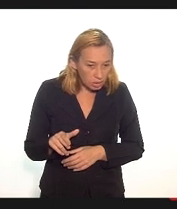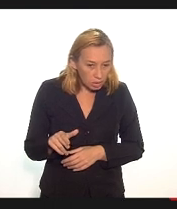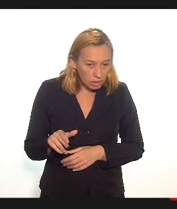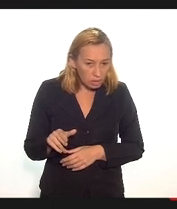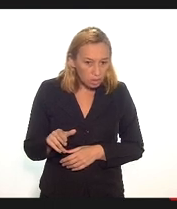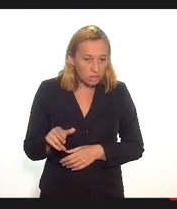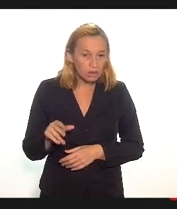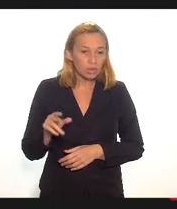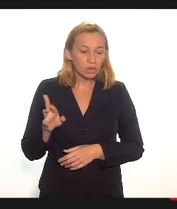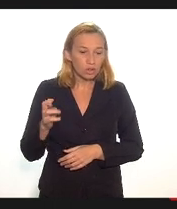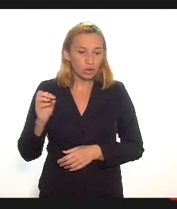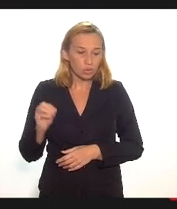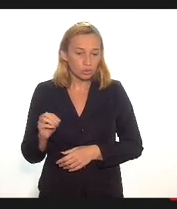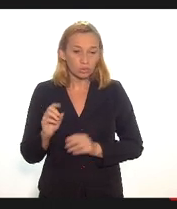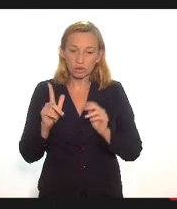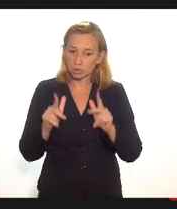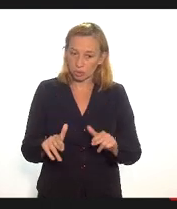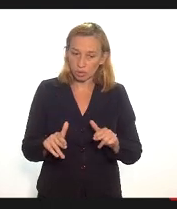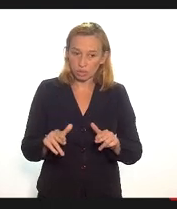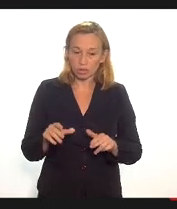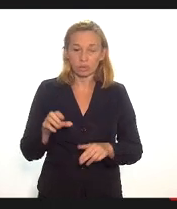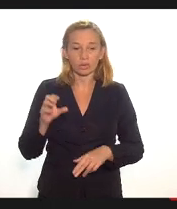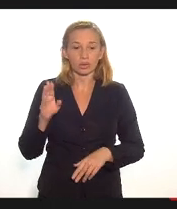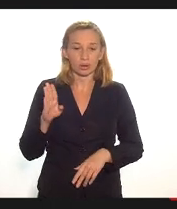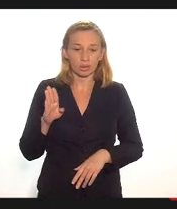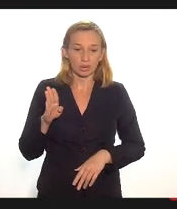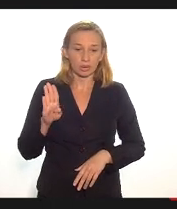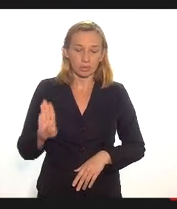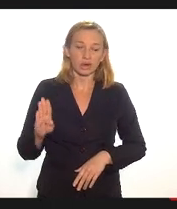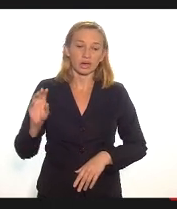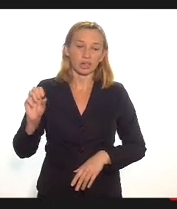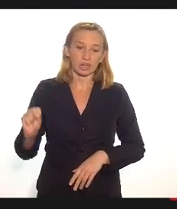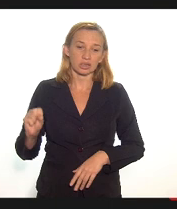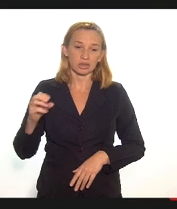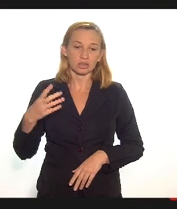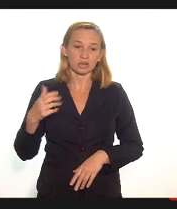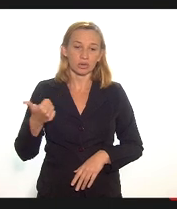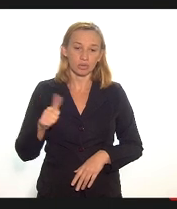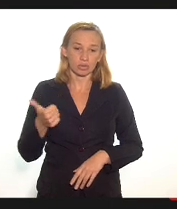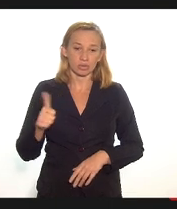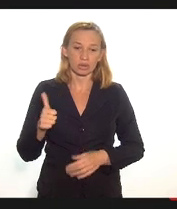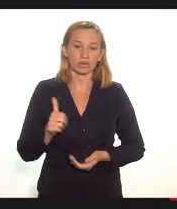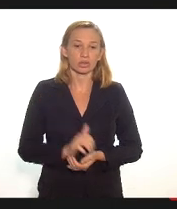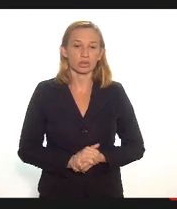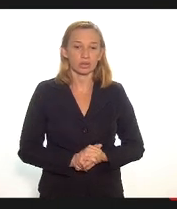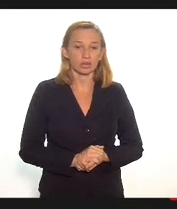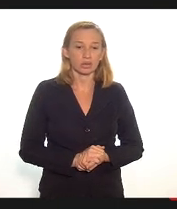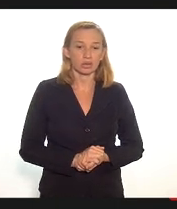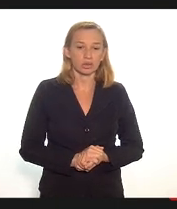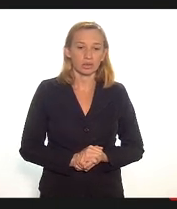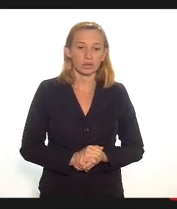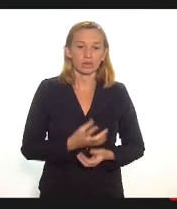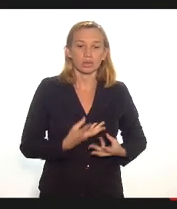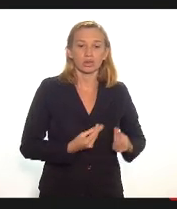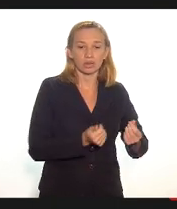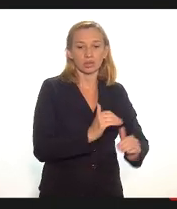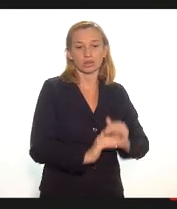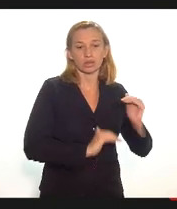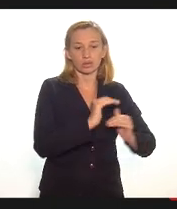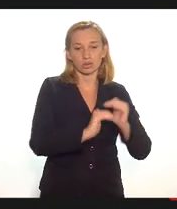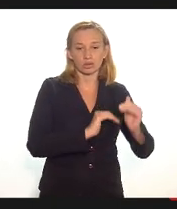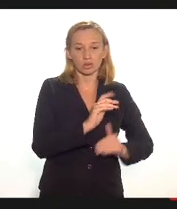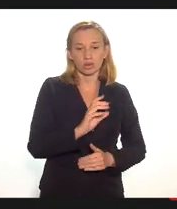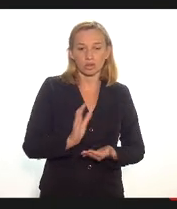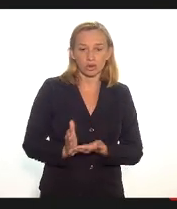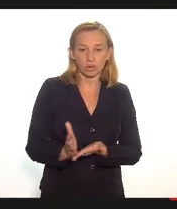também são oriundos do mesmo BS-11. Né? gastos de desenvolvimento e